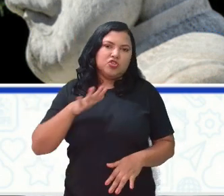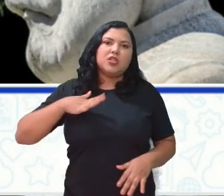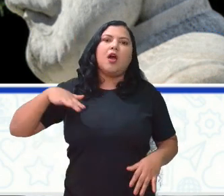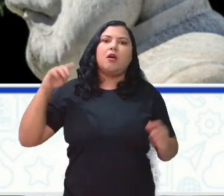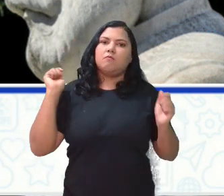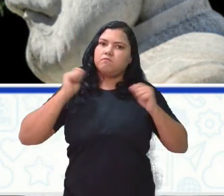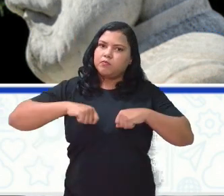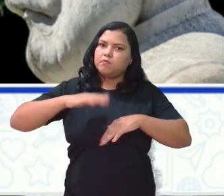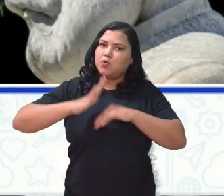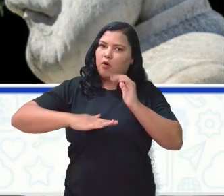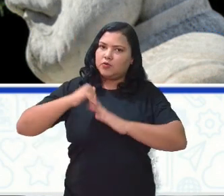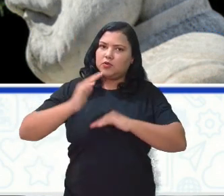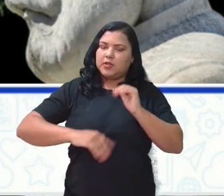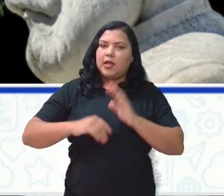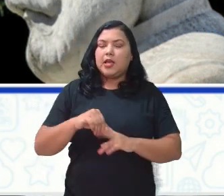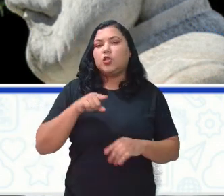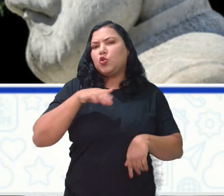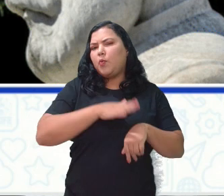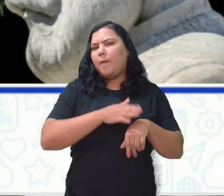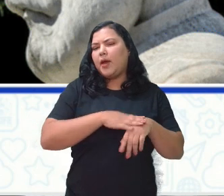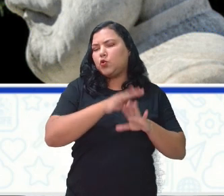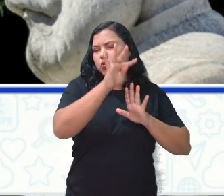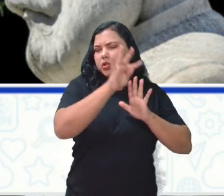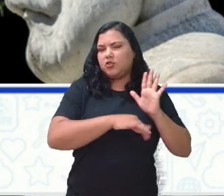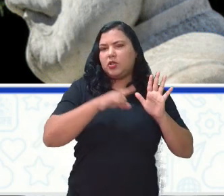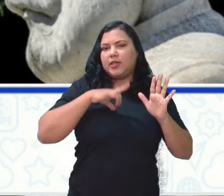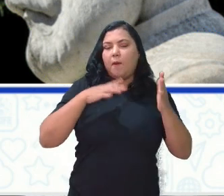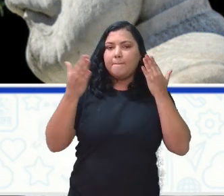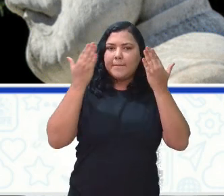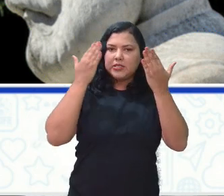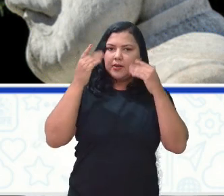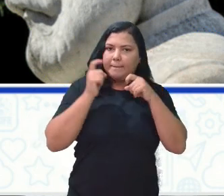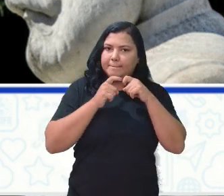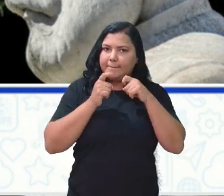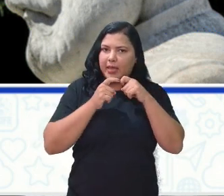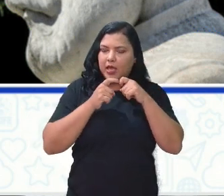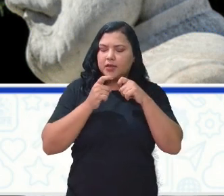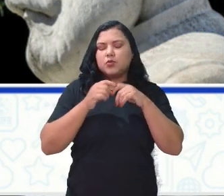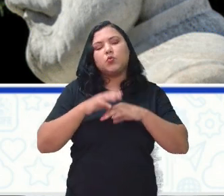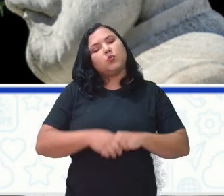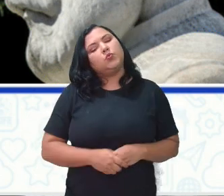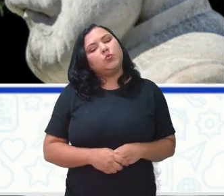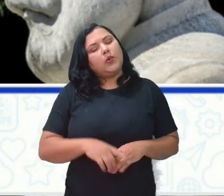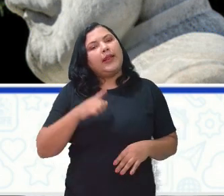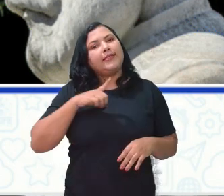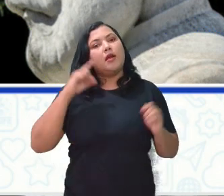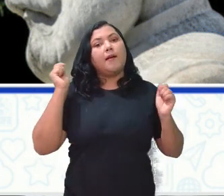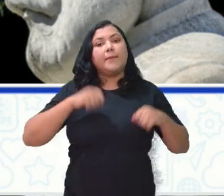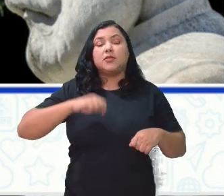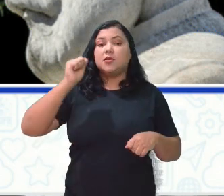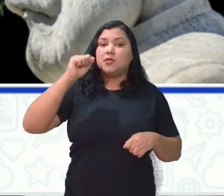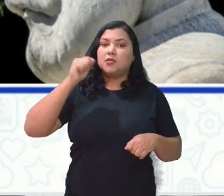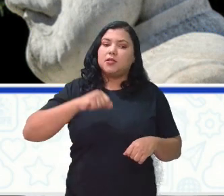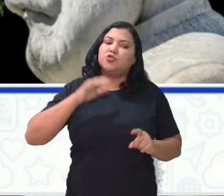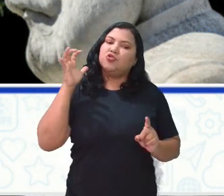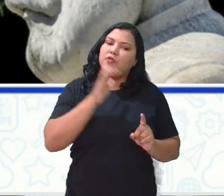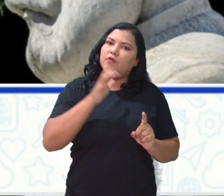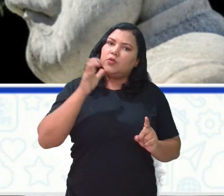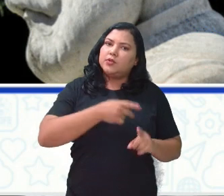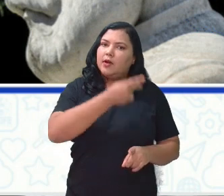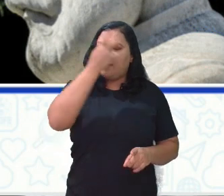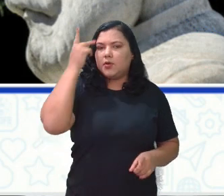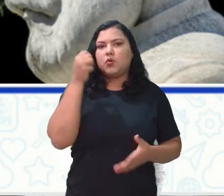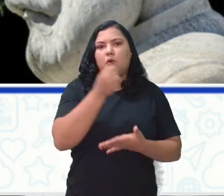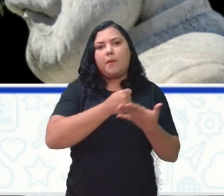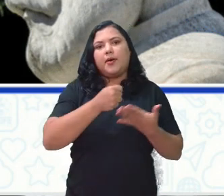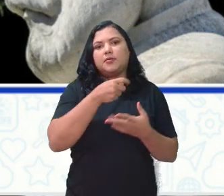autoridade. Não é? Alguém que, por ter estudado sobre o assunto e por dominá-lo, detém uma maior capacidade de convencer o leitor com base no